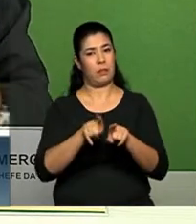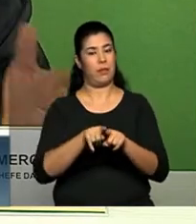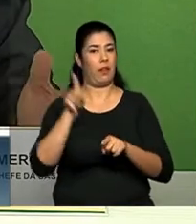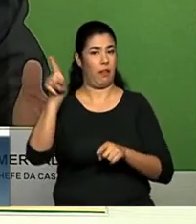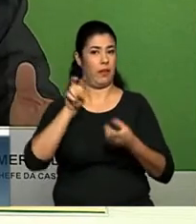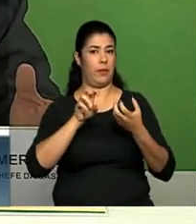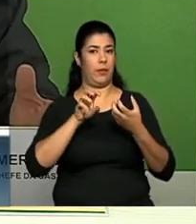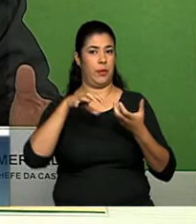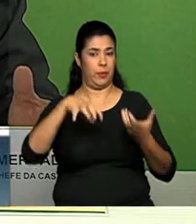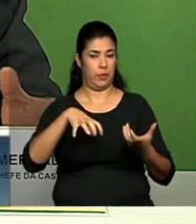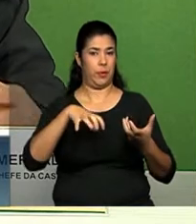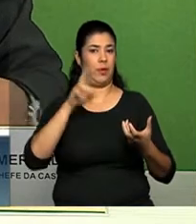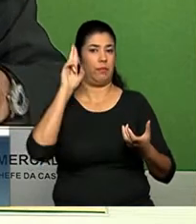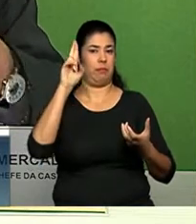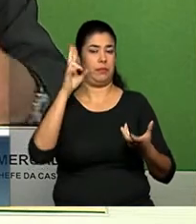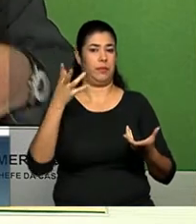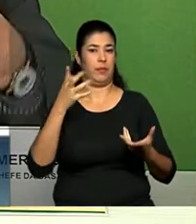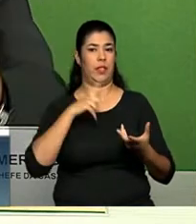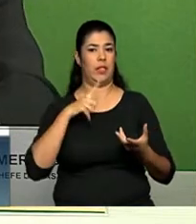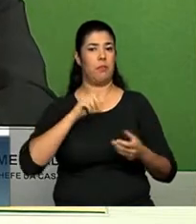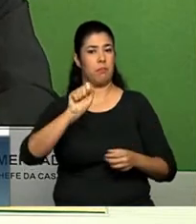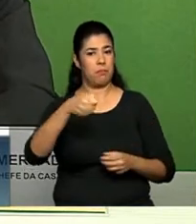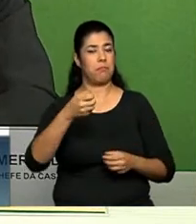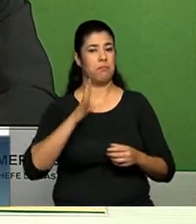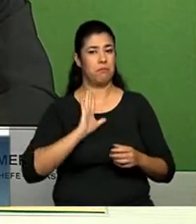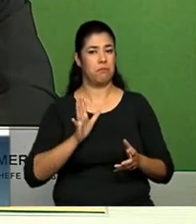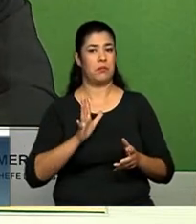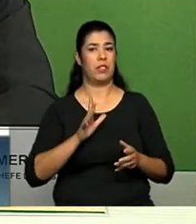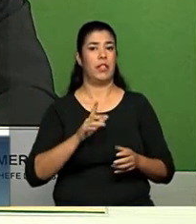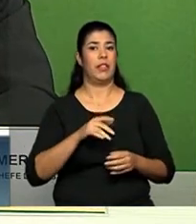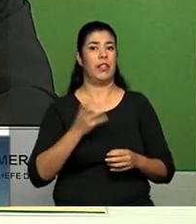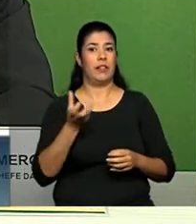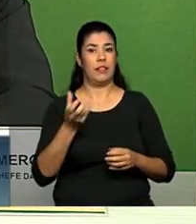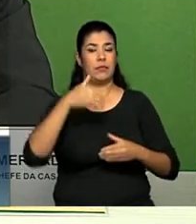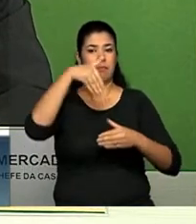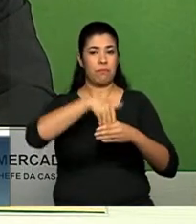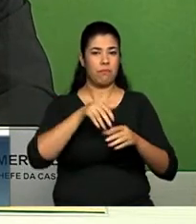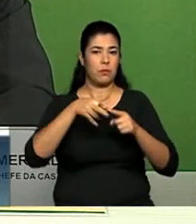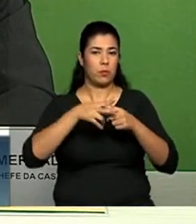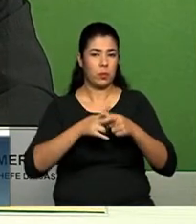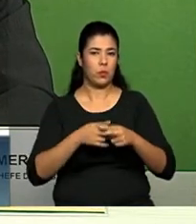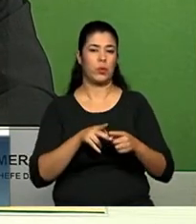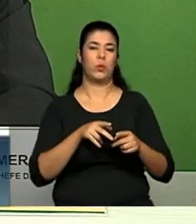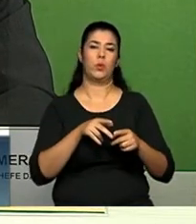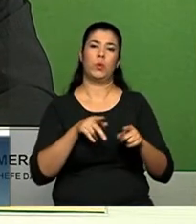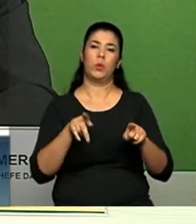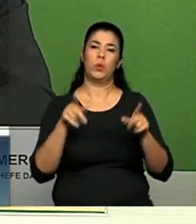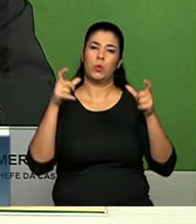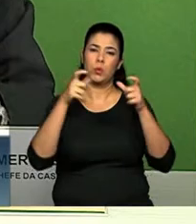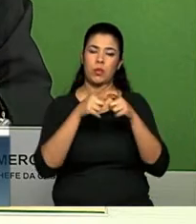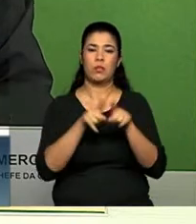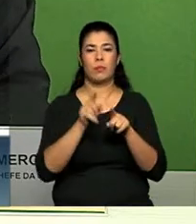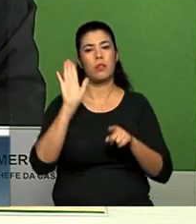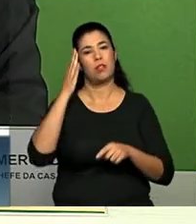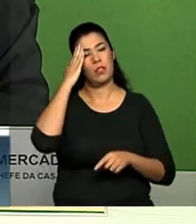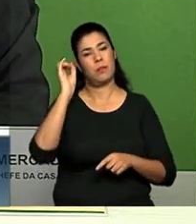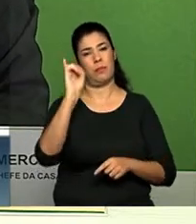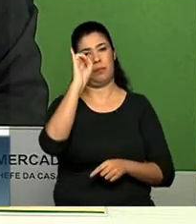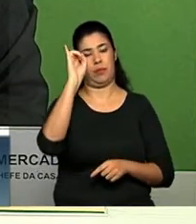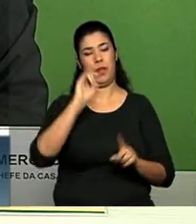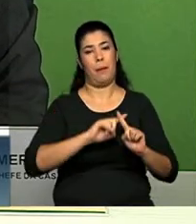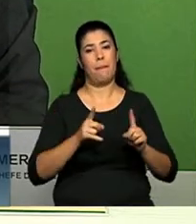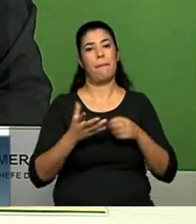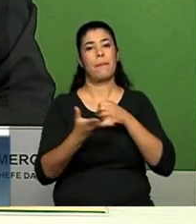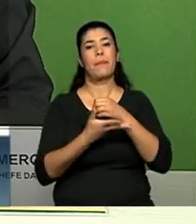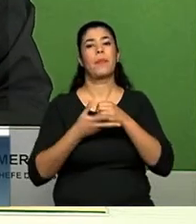As principais lideranças que estavam lá sinalizaram a convicção que tem que votar pelo ajuste fiscal, sabe da importância que tem. Agora, o que é que a